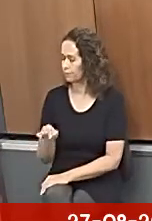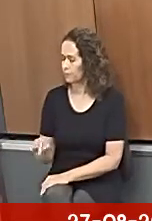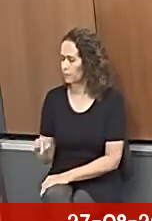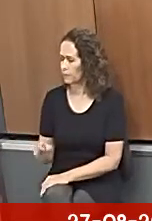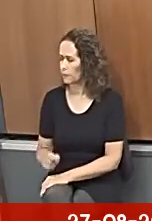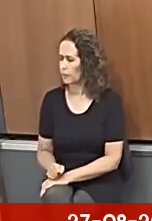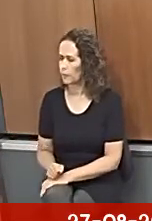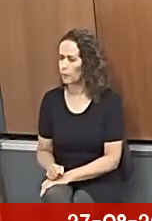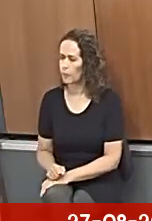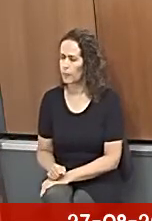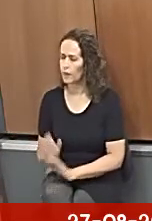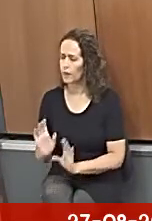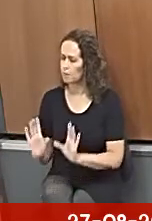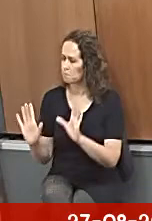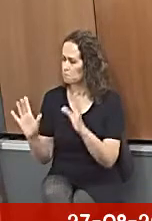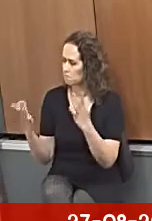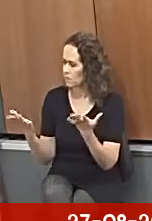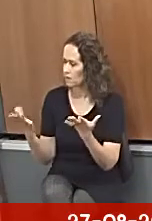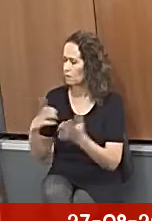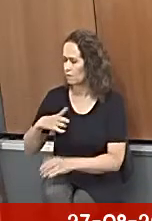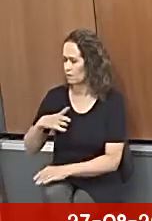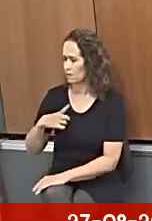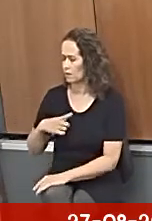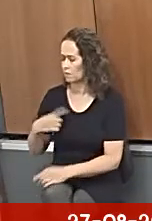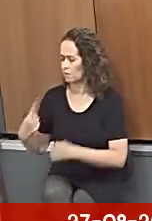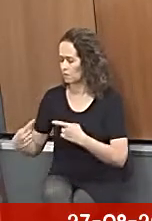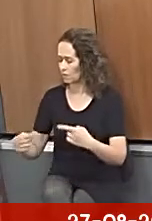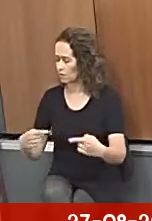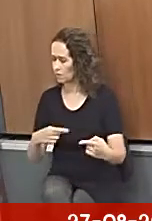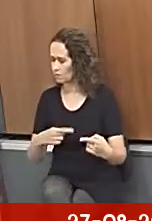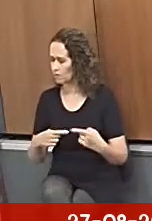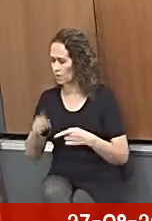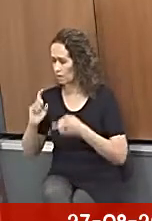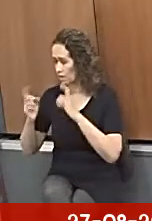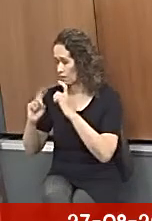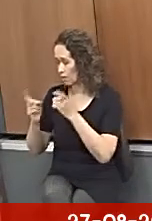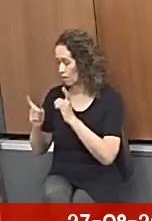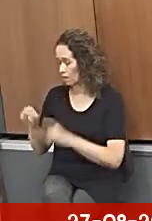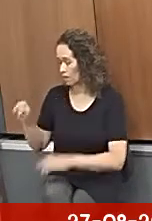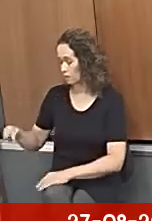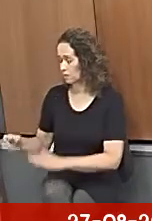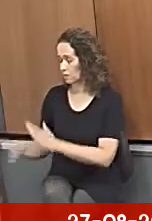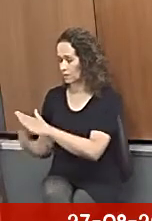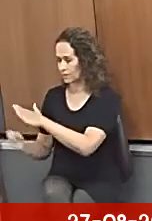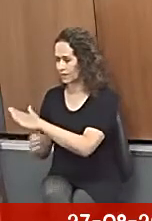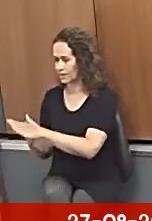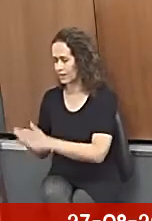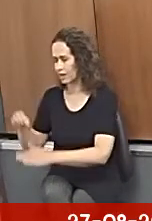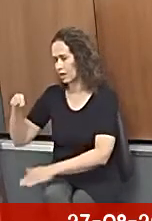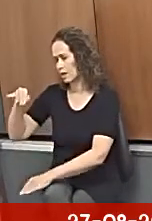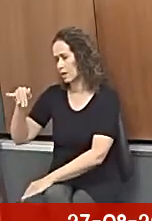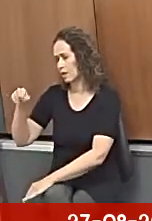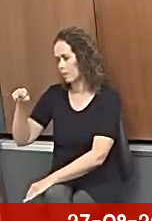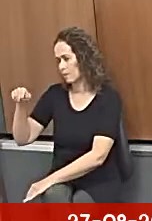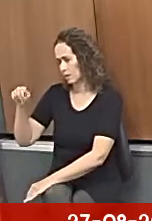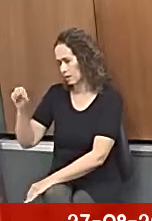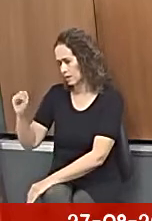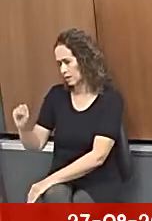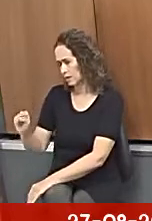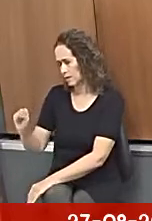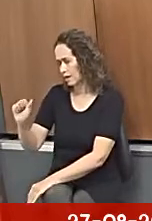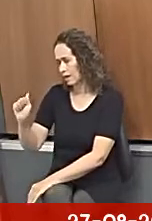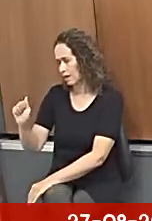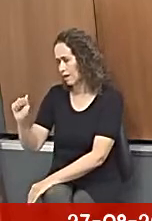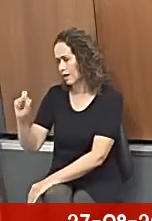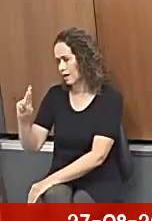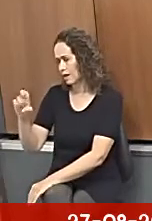arena e não não só nesse específico porque a gente tem que ser realista não adianta cobrar de um e